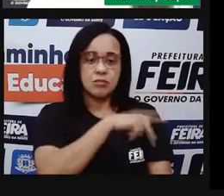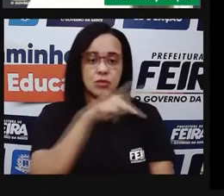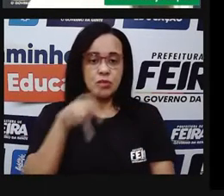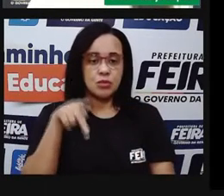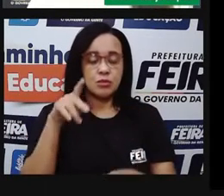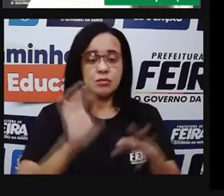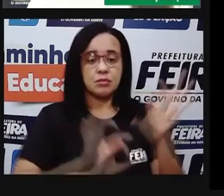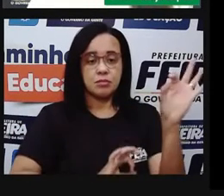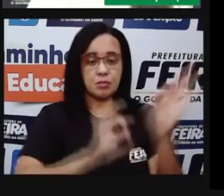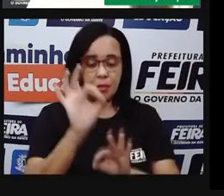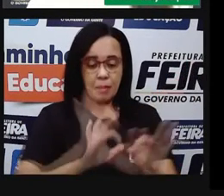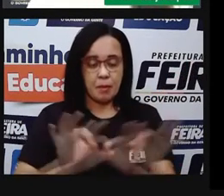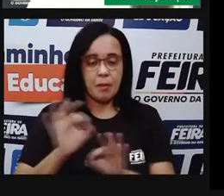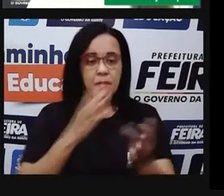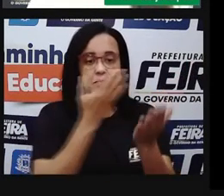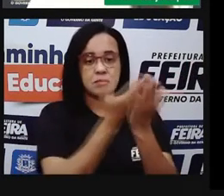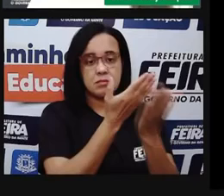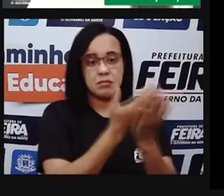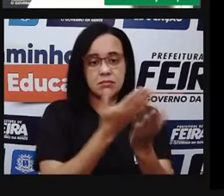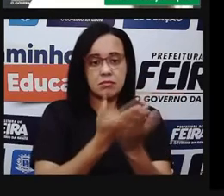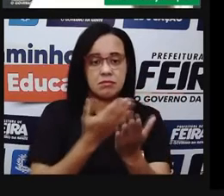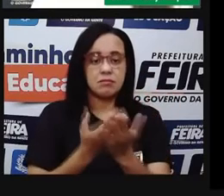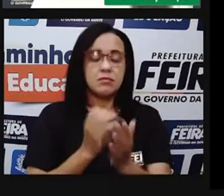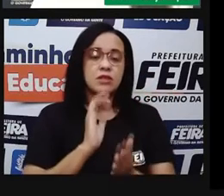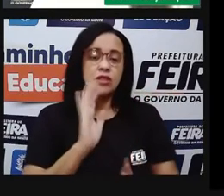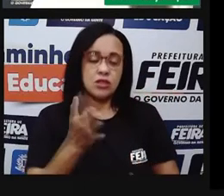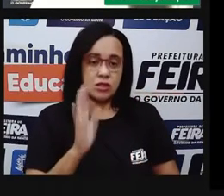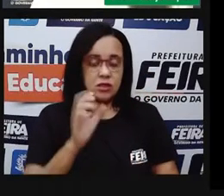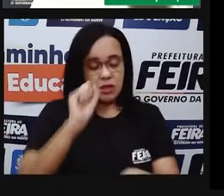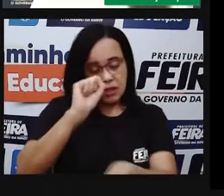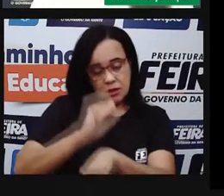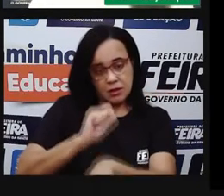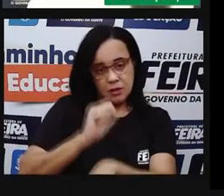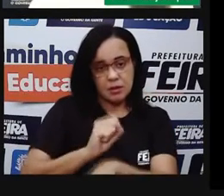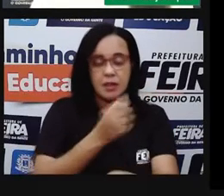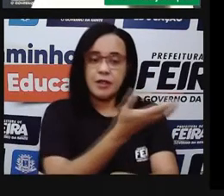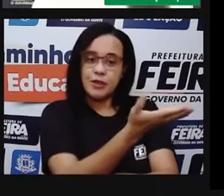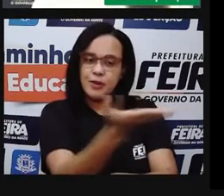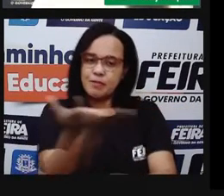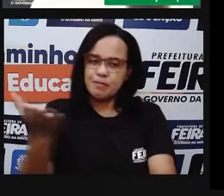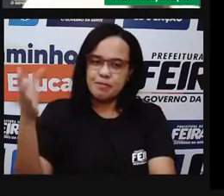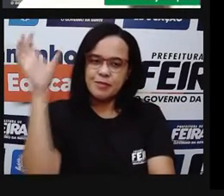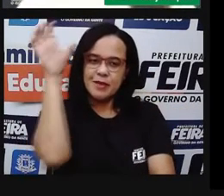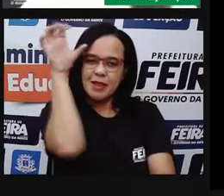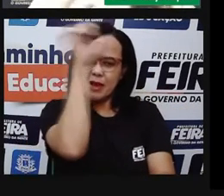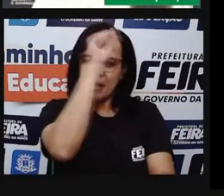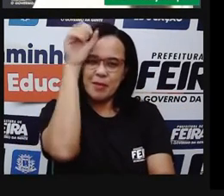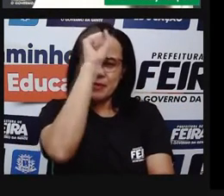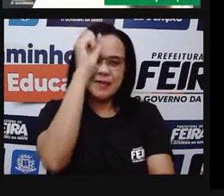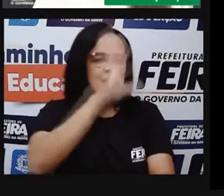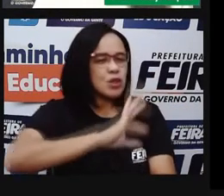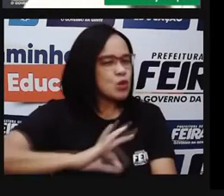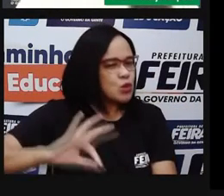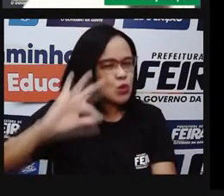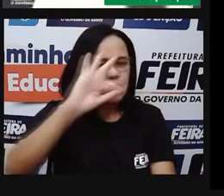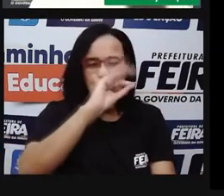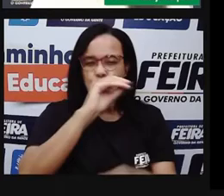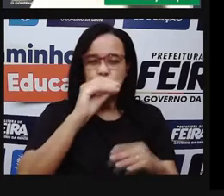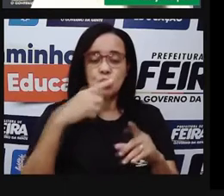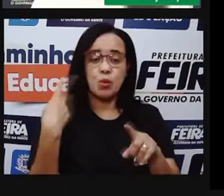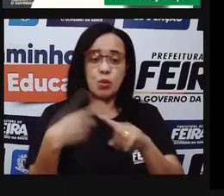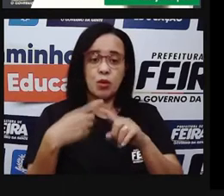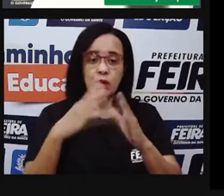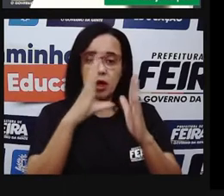vocês. E esperamos muito que vocês consigam aprender tudo que a gente vai trazer. Tem um conteúdo novo, então